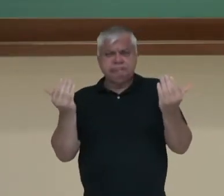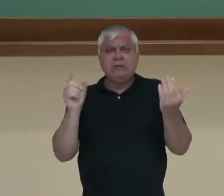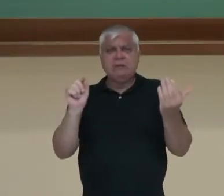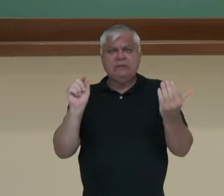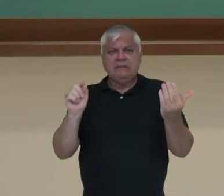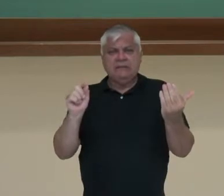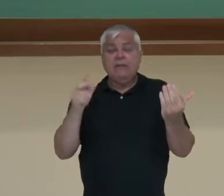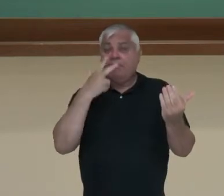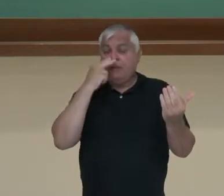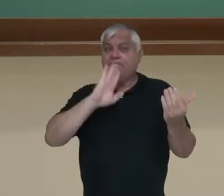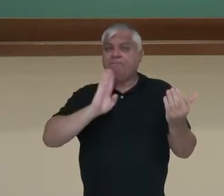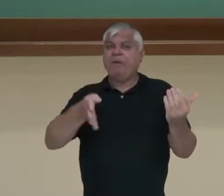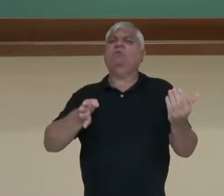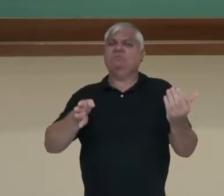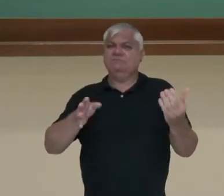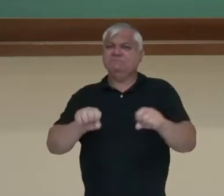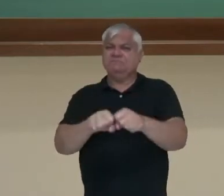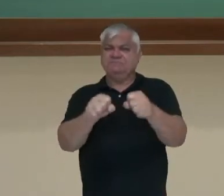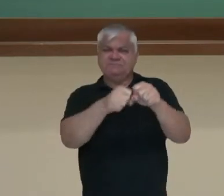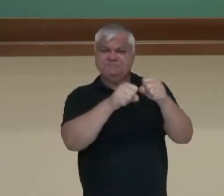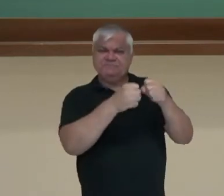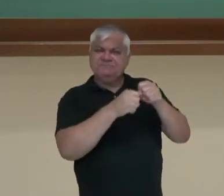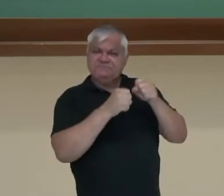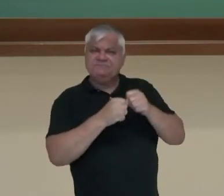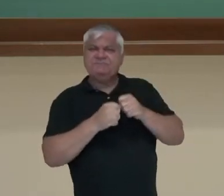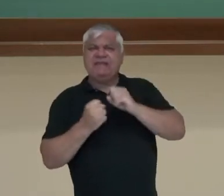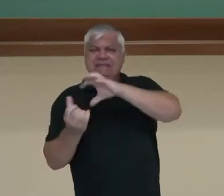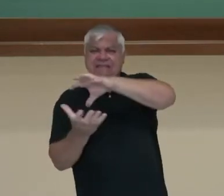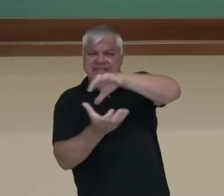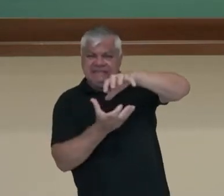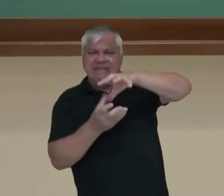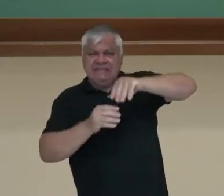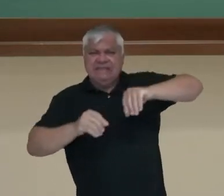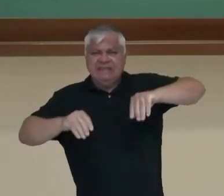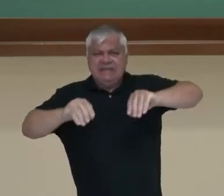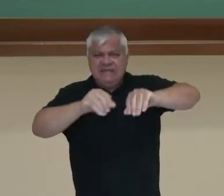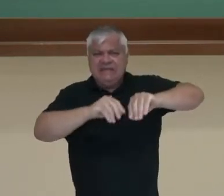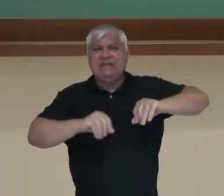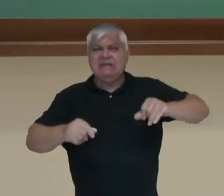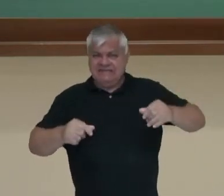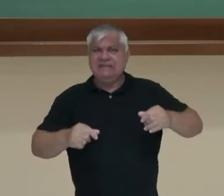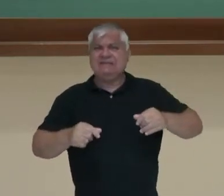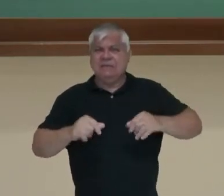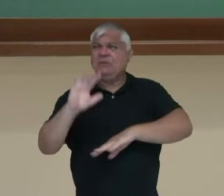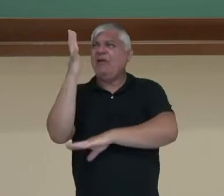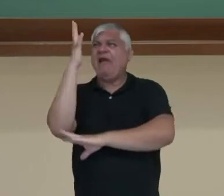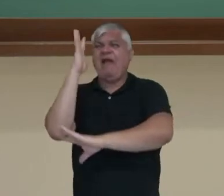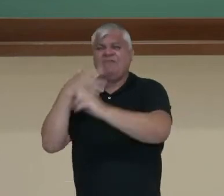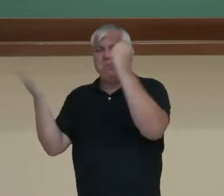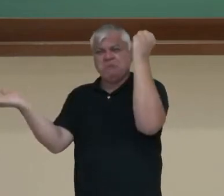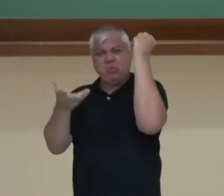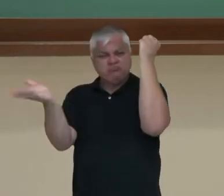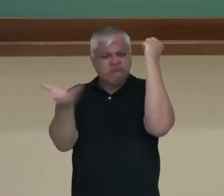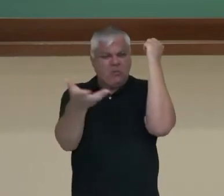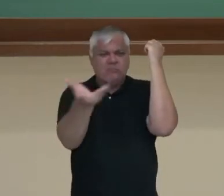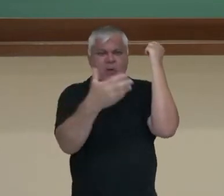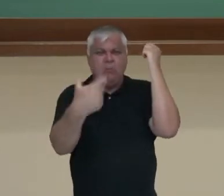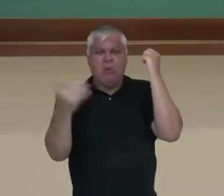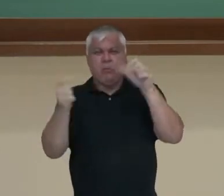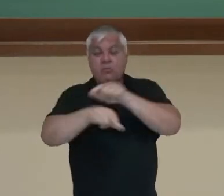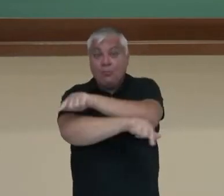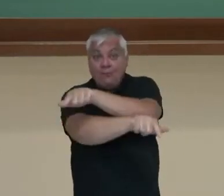meio ambiente. A pecuária é um dos principais, né, motivos do desmatamento e de um impacto